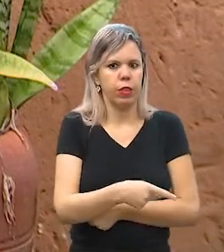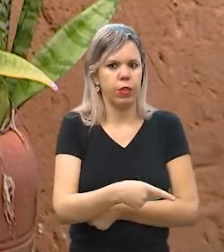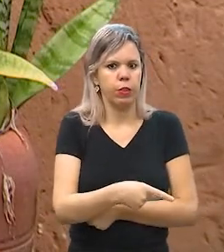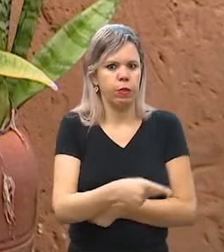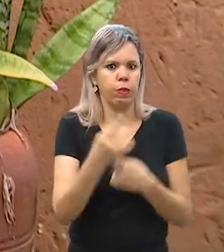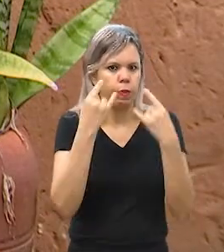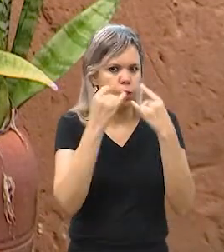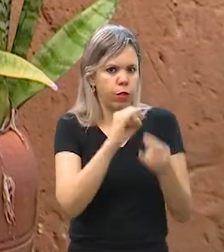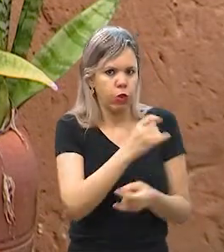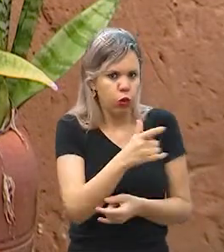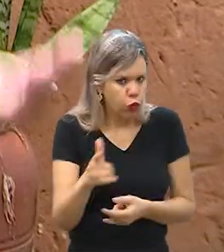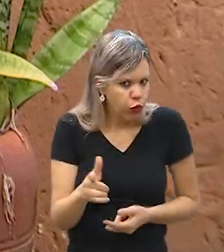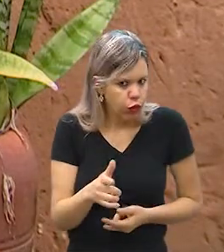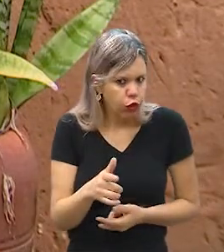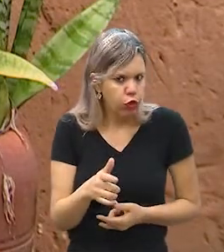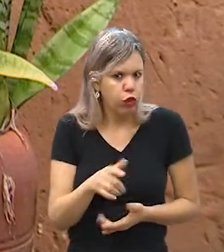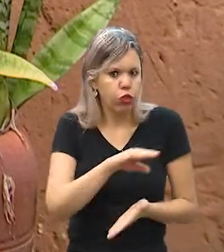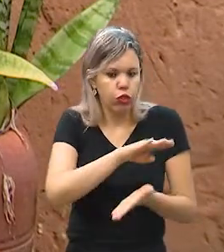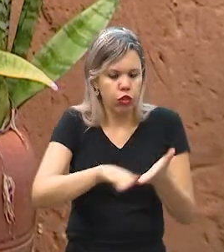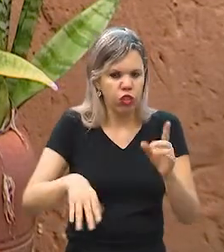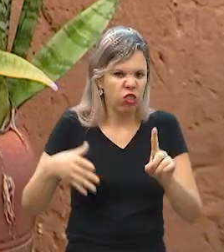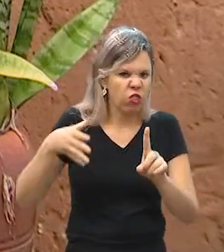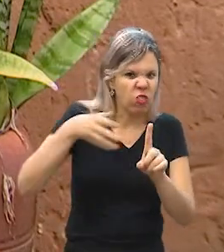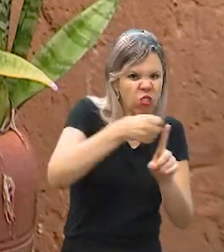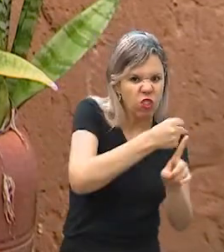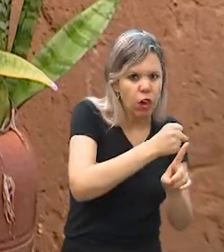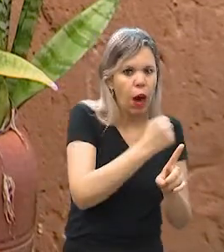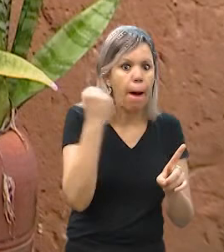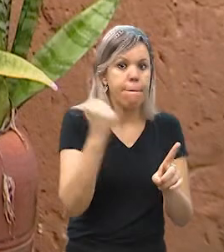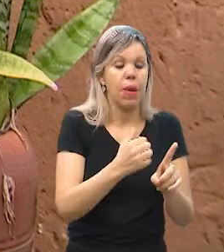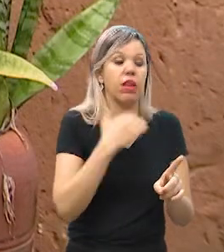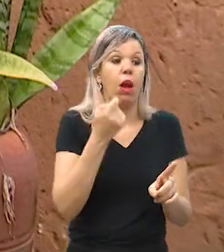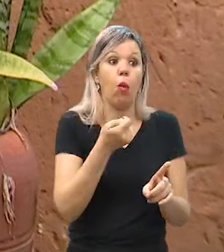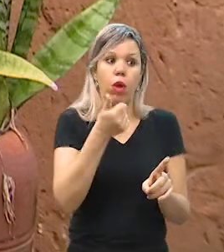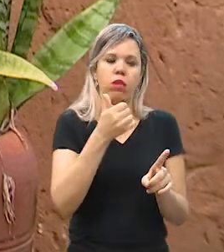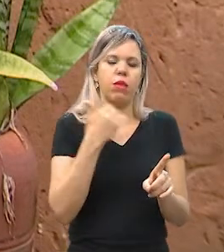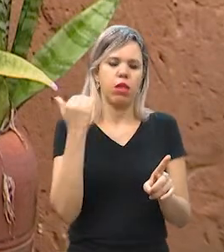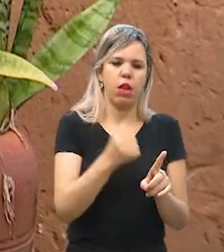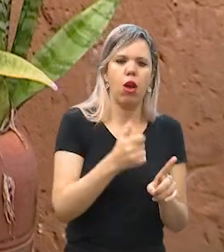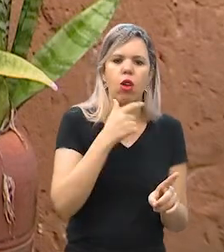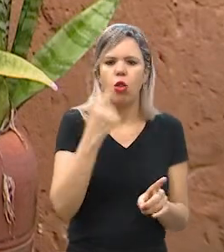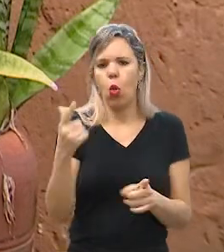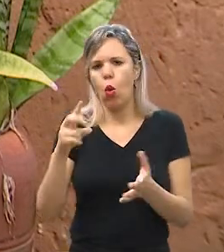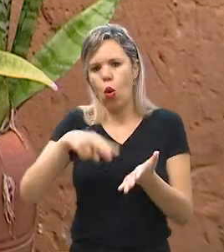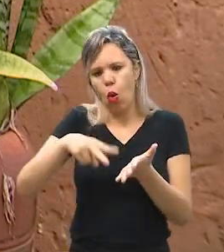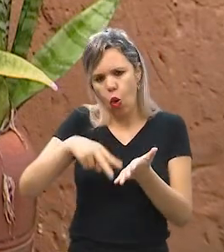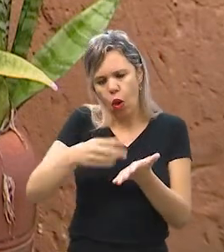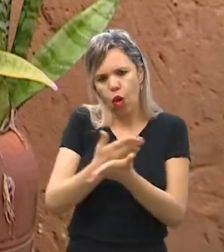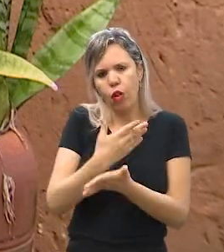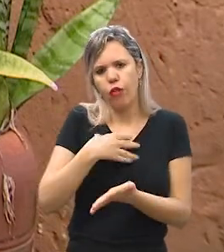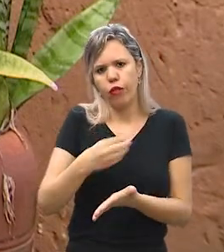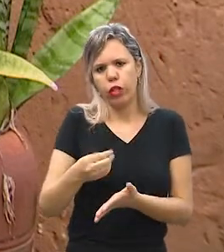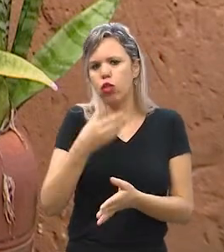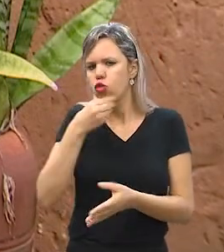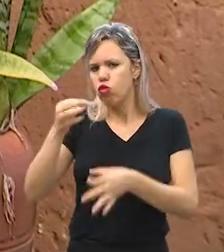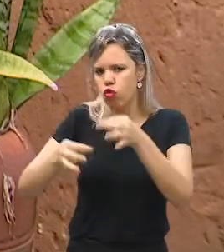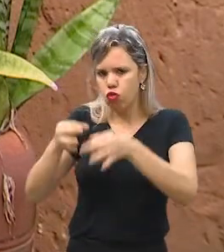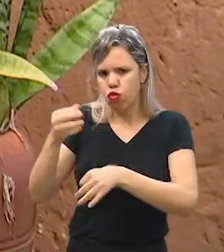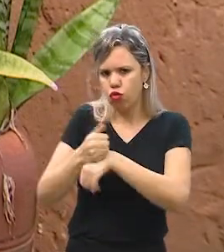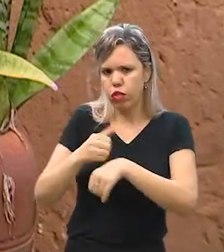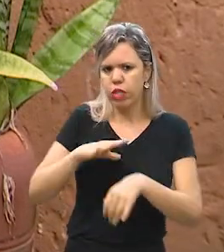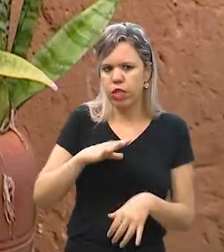ânsia que se não tivessem tirado ela dali, ela teria matado aquele homem. Tem outra passagem também que os filhos dos juízes da